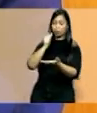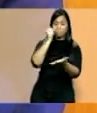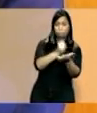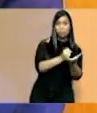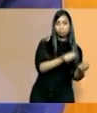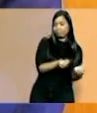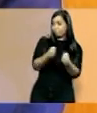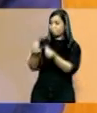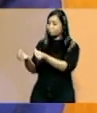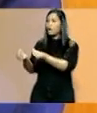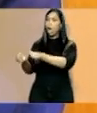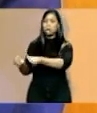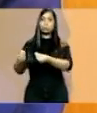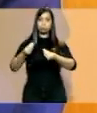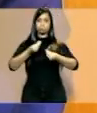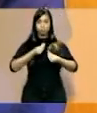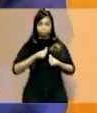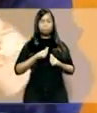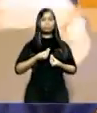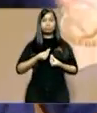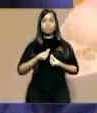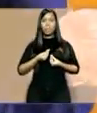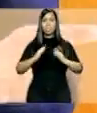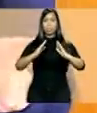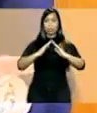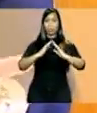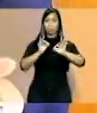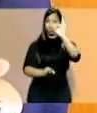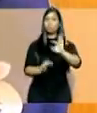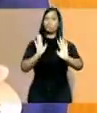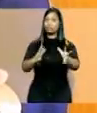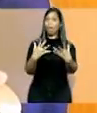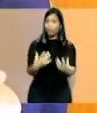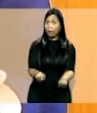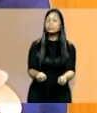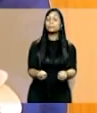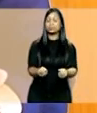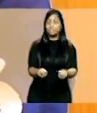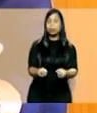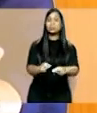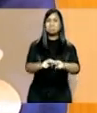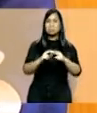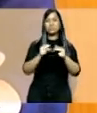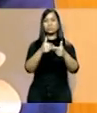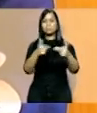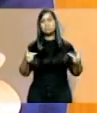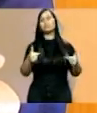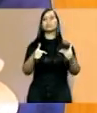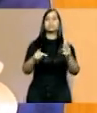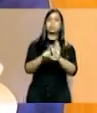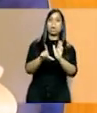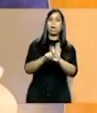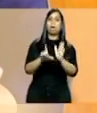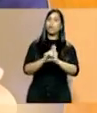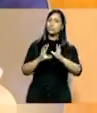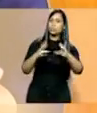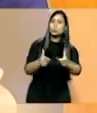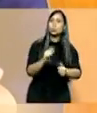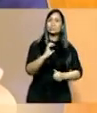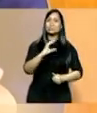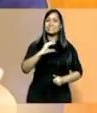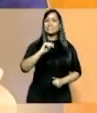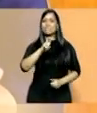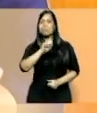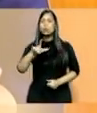que já era aceito pelo judiciário para outras questões, inclusive do Código Civil, nós temos uma prova